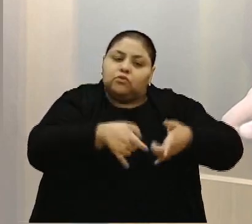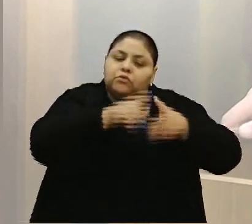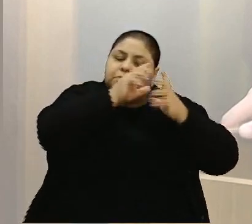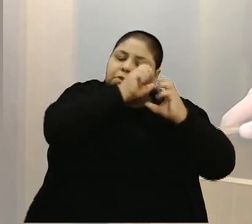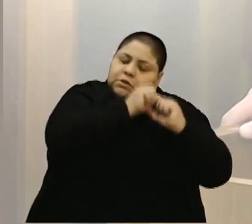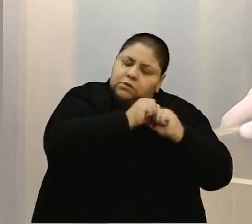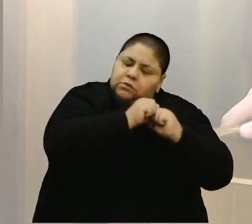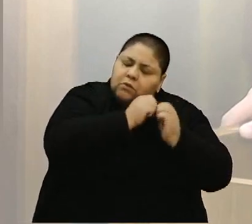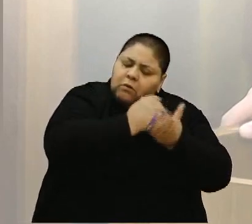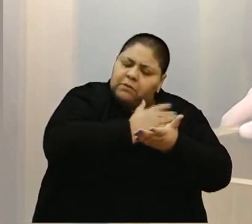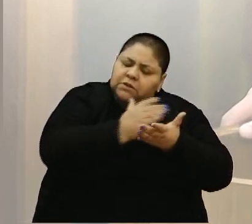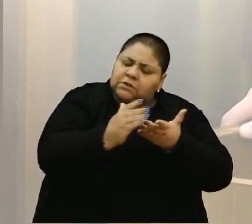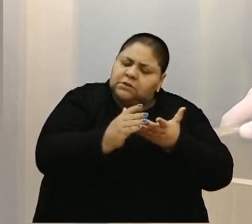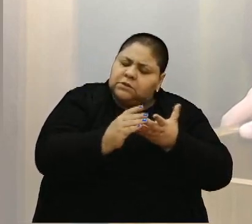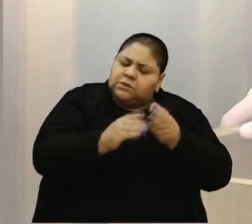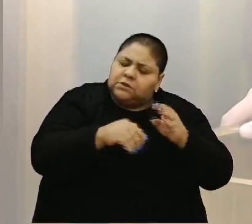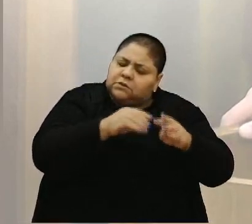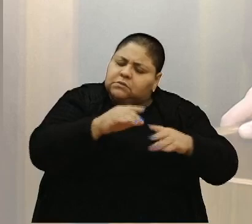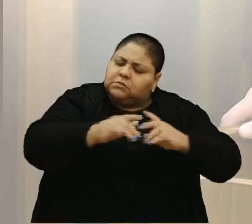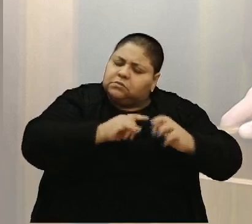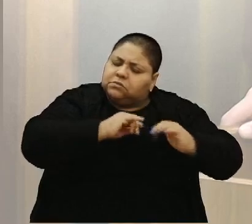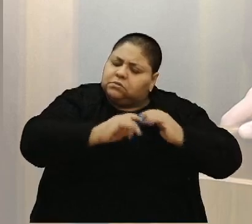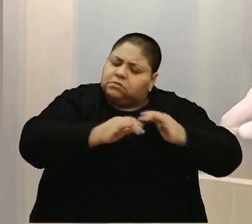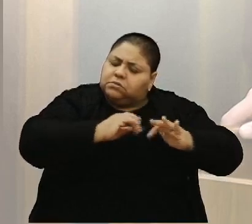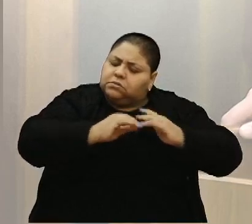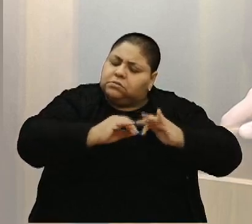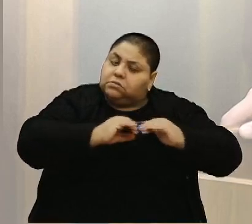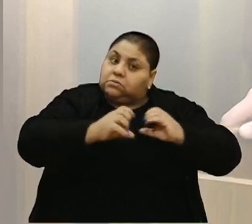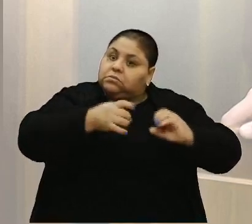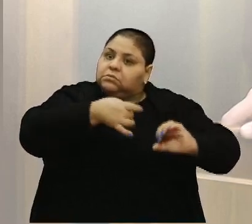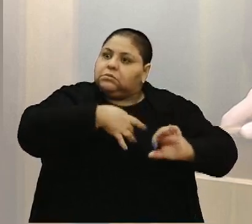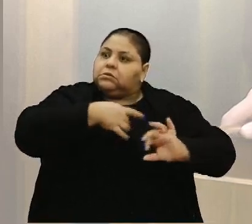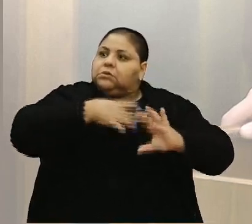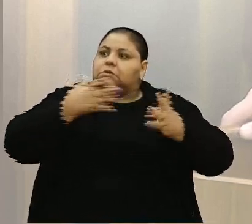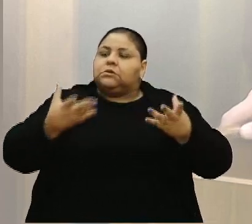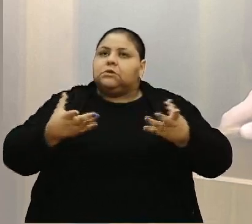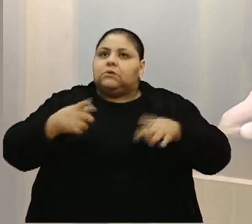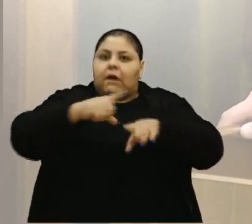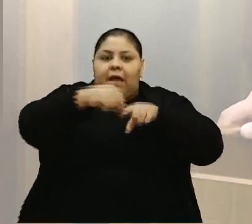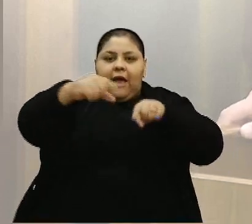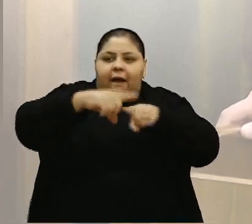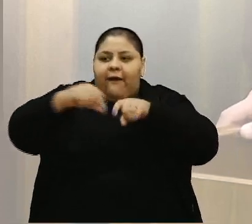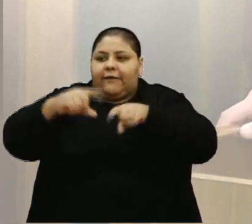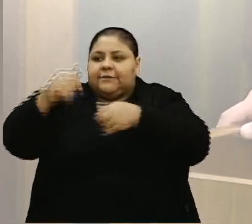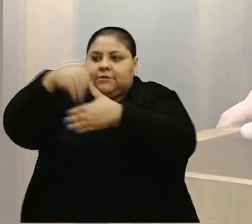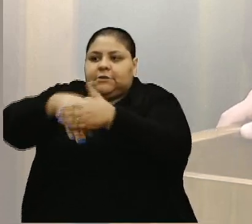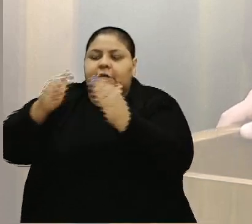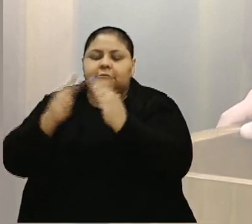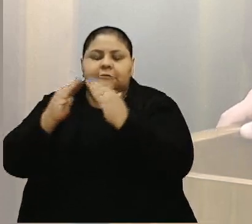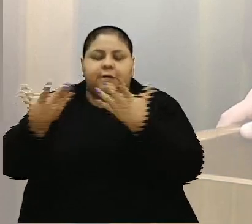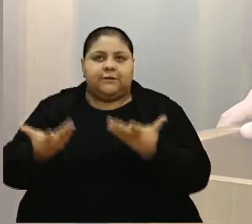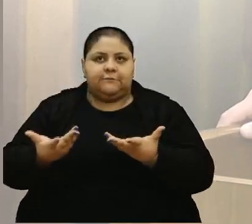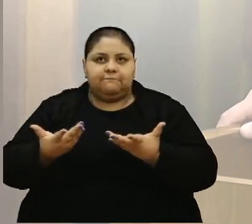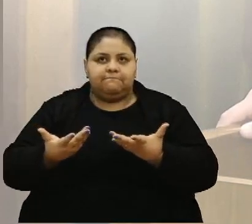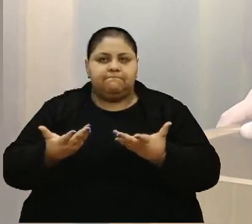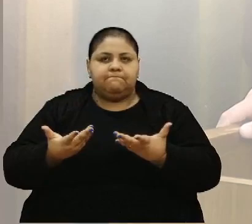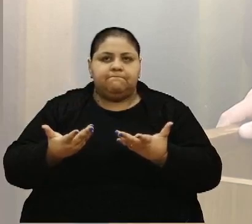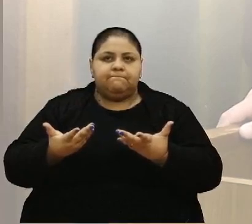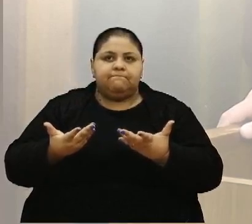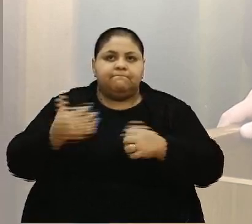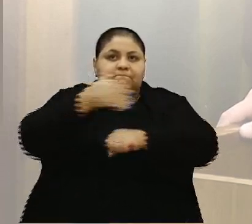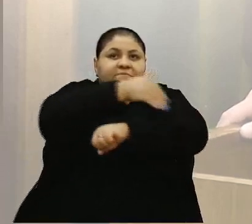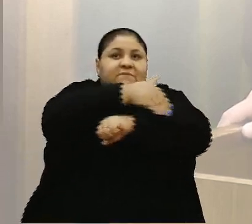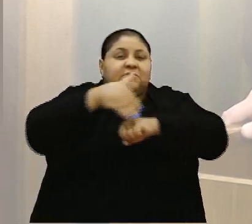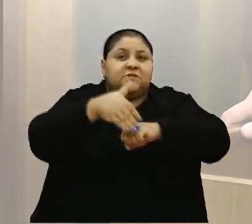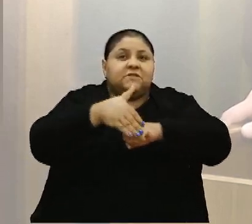a sentir e começaram a ficar com medo, então começaram a sair de dentro das suas residências. E na rua começou